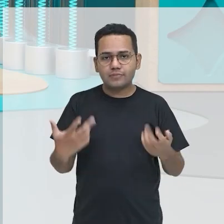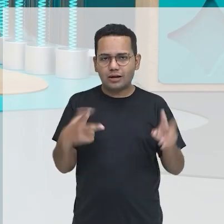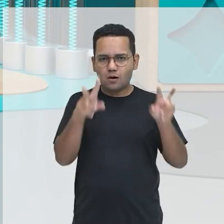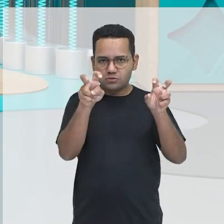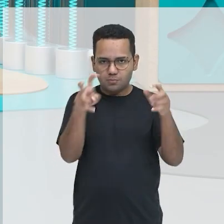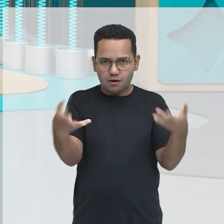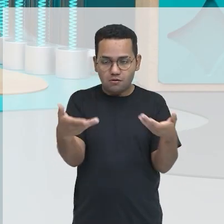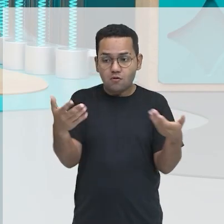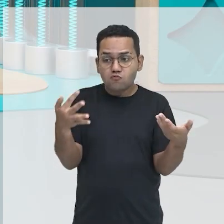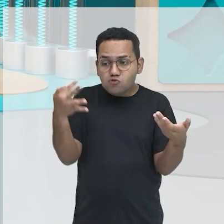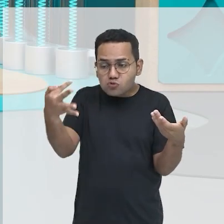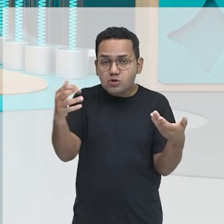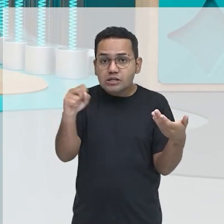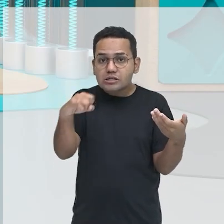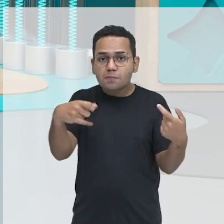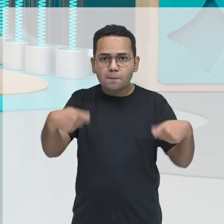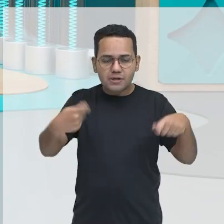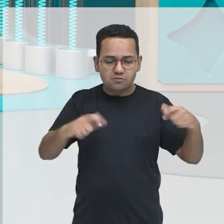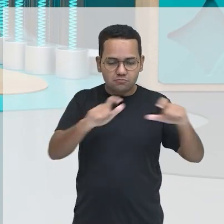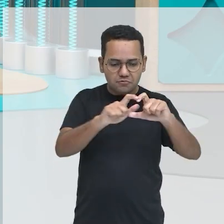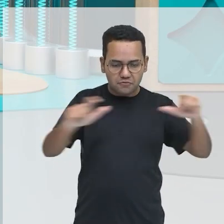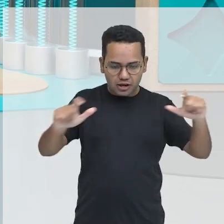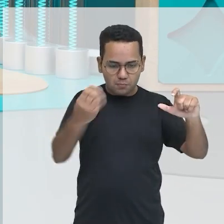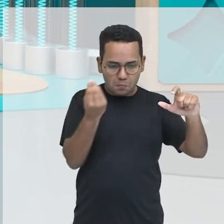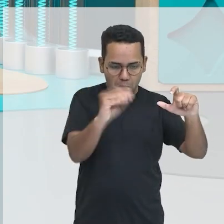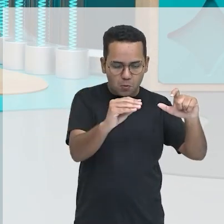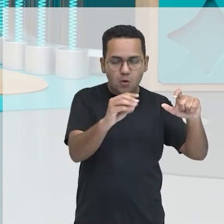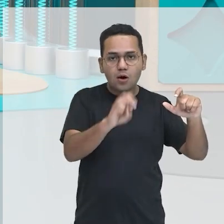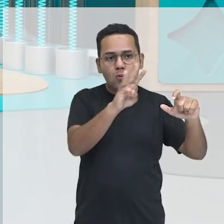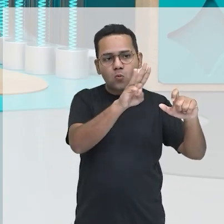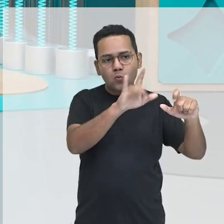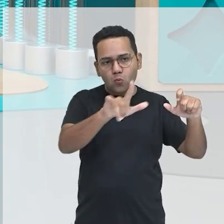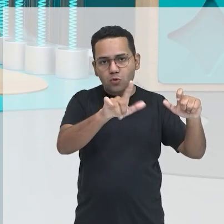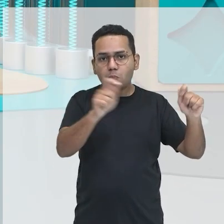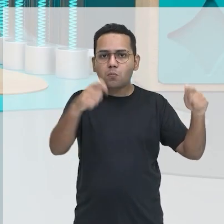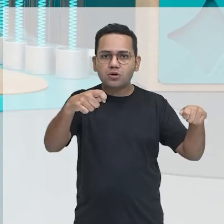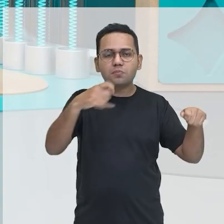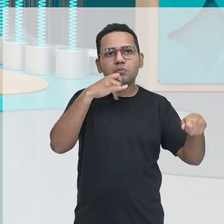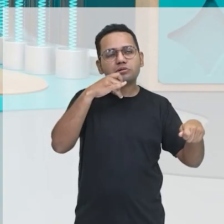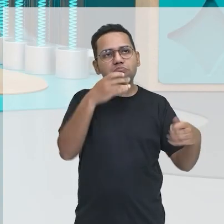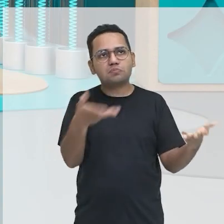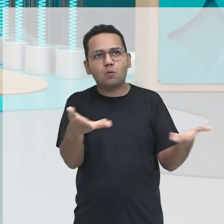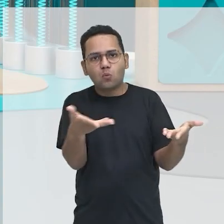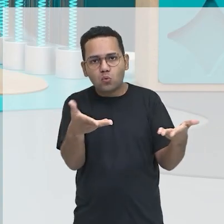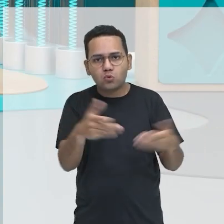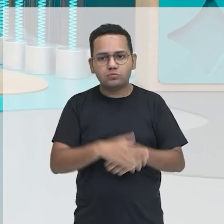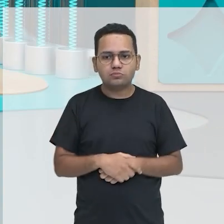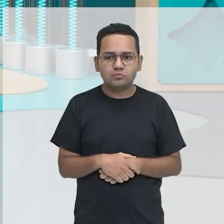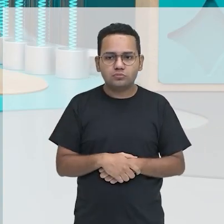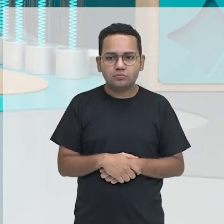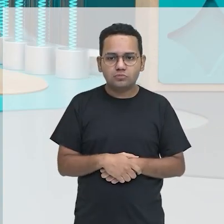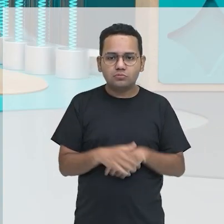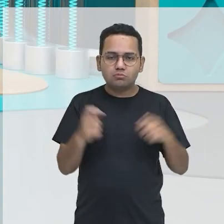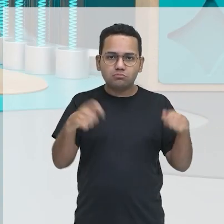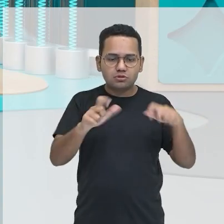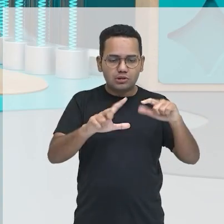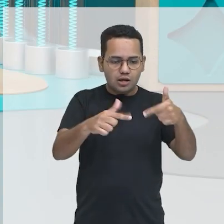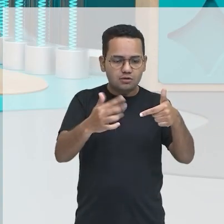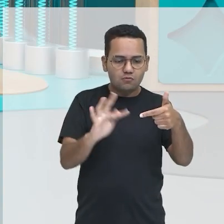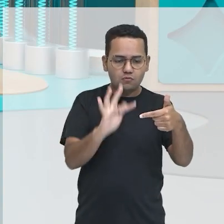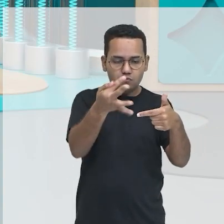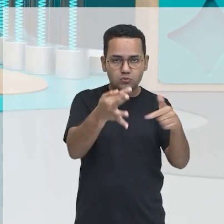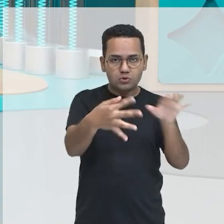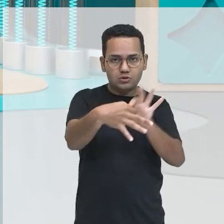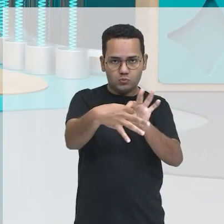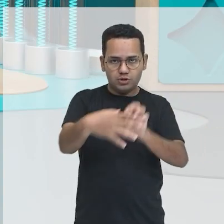will, colocando o verbo auxiliar will, essa frase, essa ação, que pode estar no presente, ela passa, então, para uma ação futura, né?